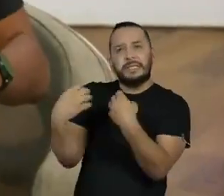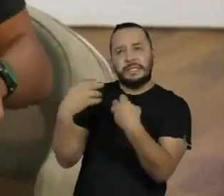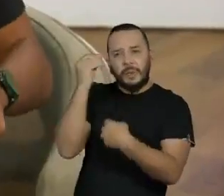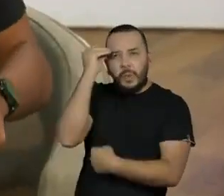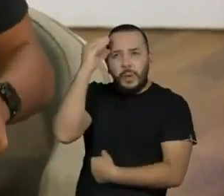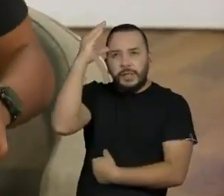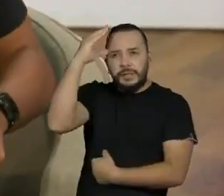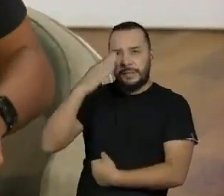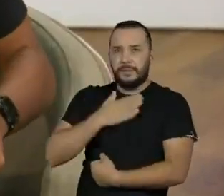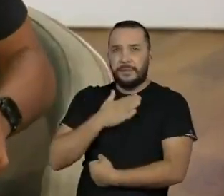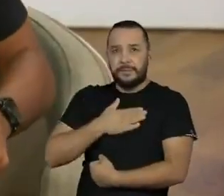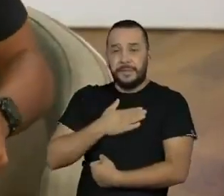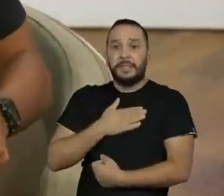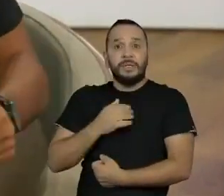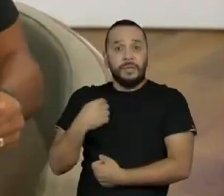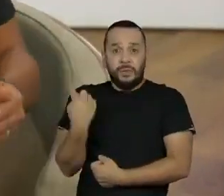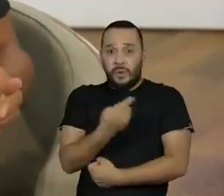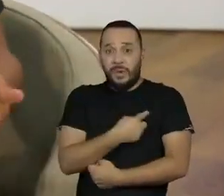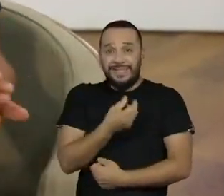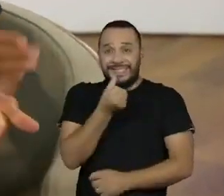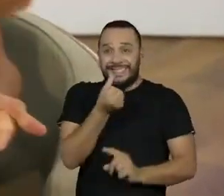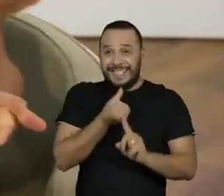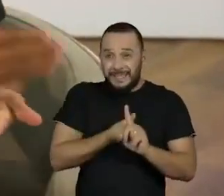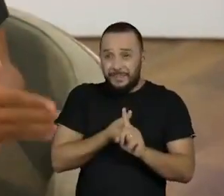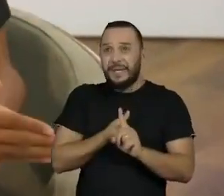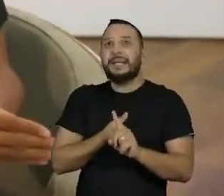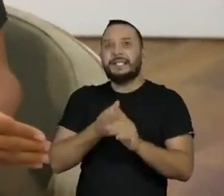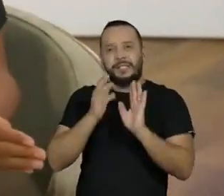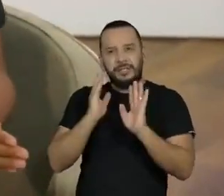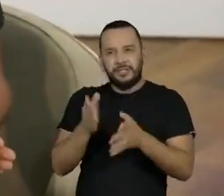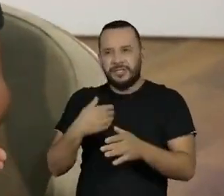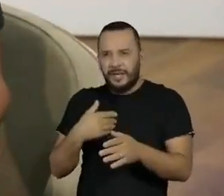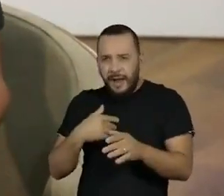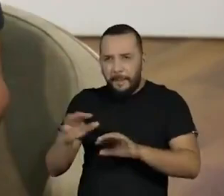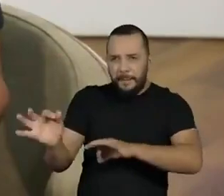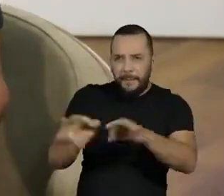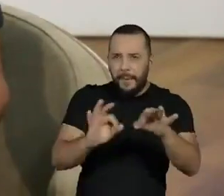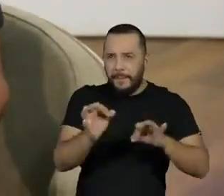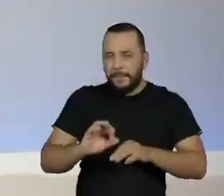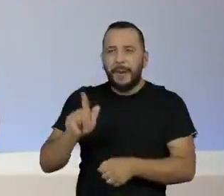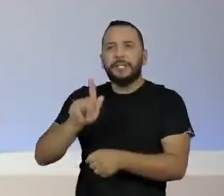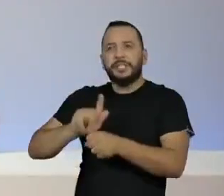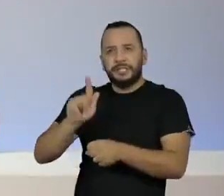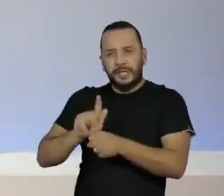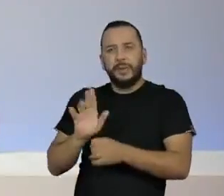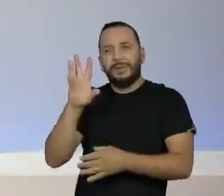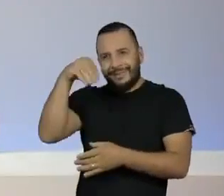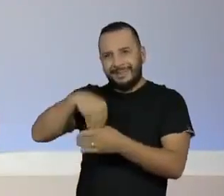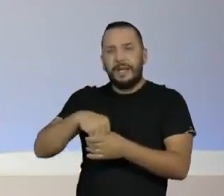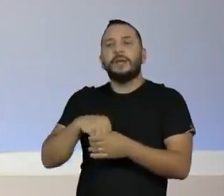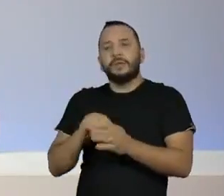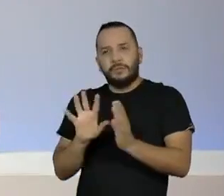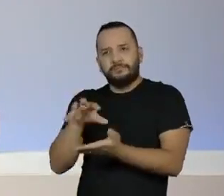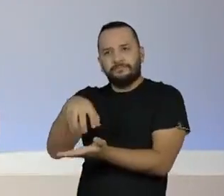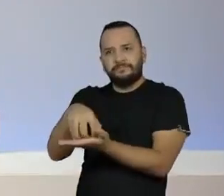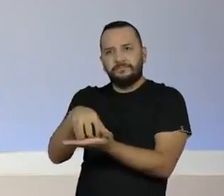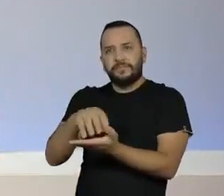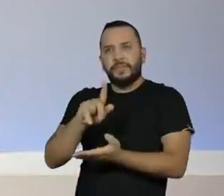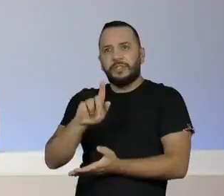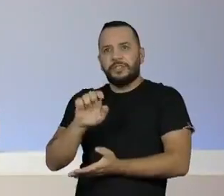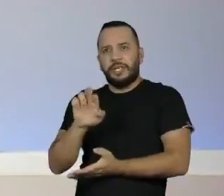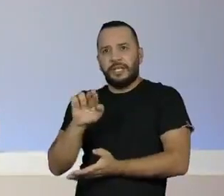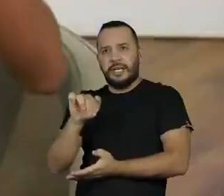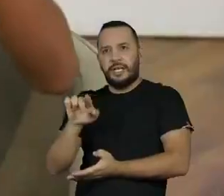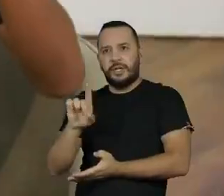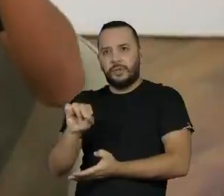para mim. E nós passamos mais de 6 meses implementando gestão dentro da Gerando Falcões, desde todo mundo ter